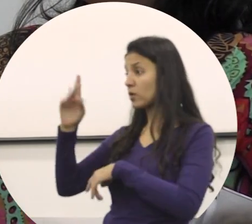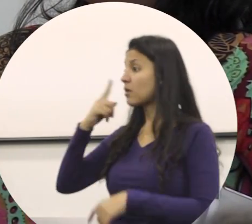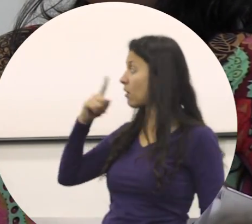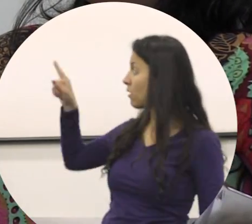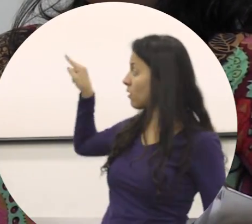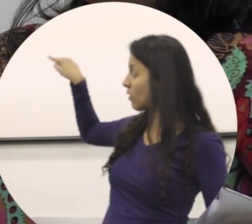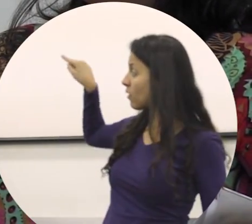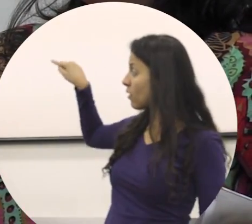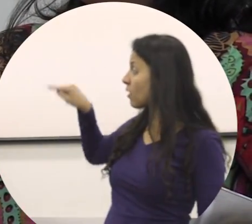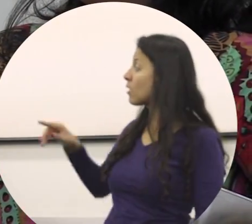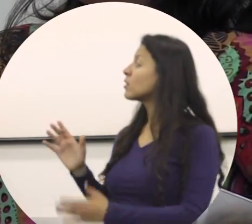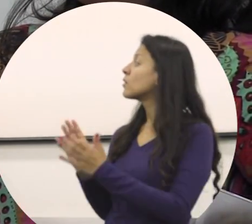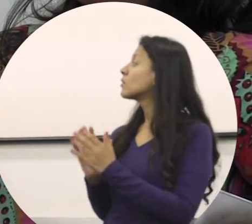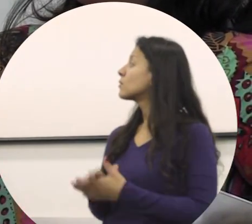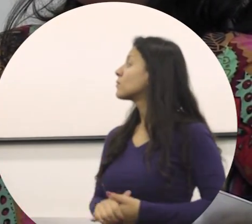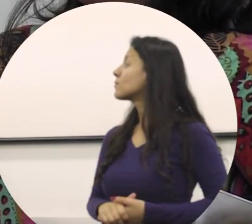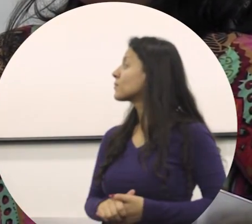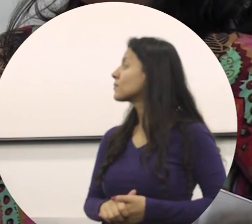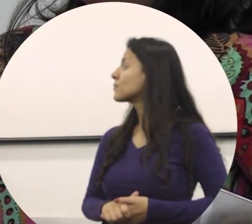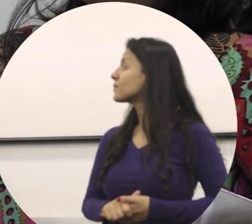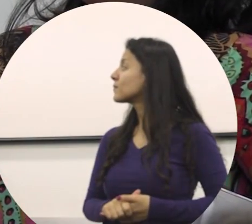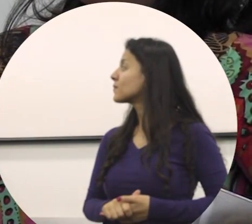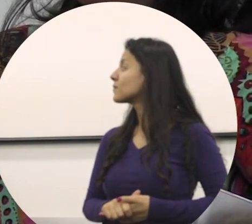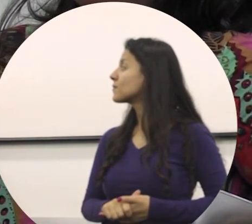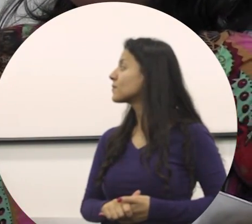cartaz, e fez assim.